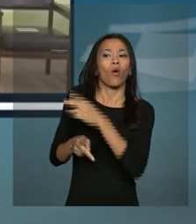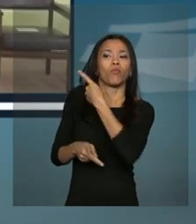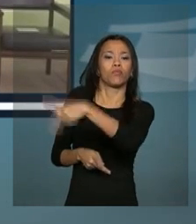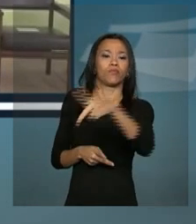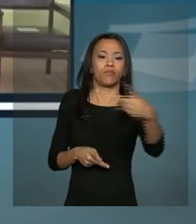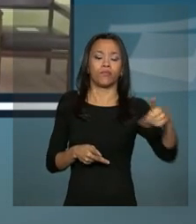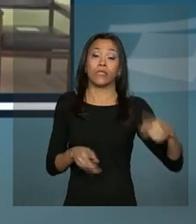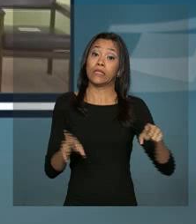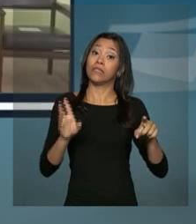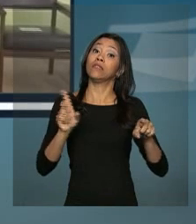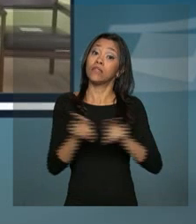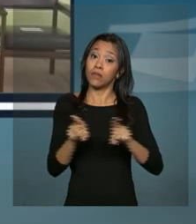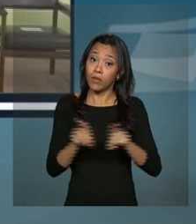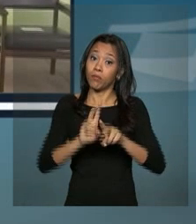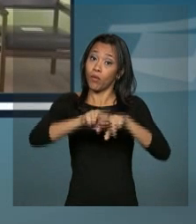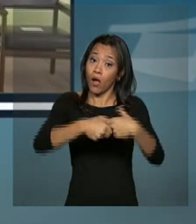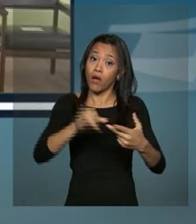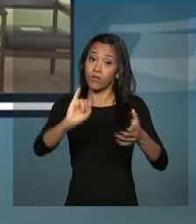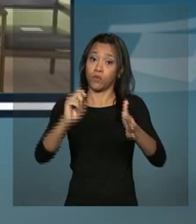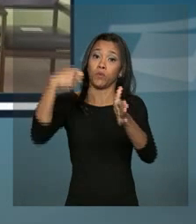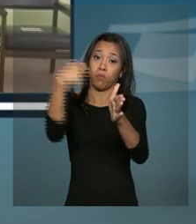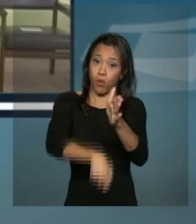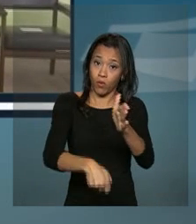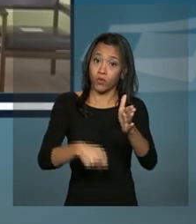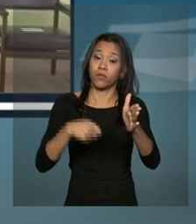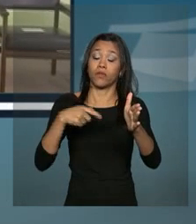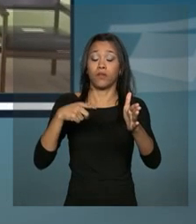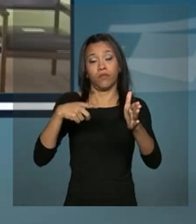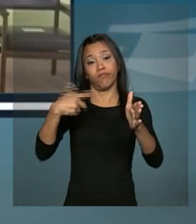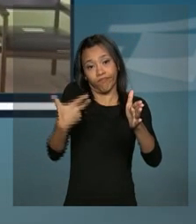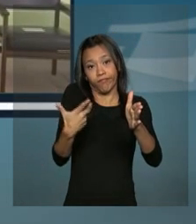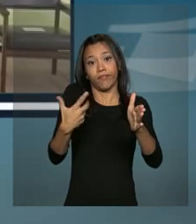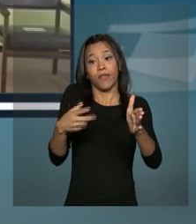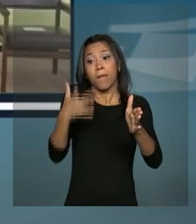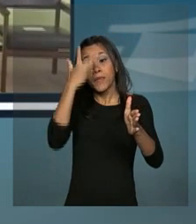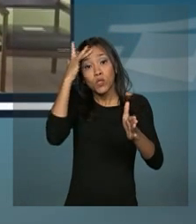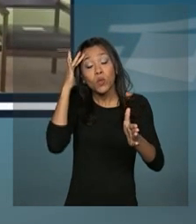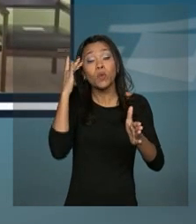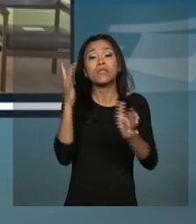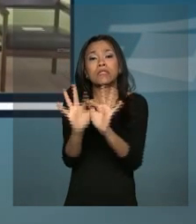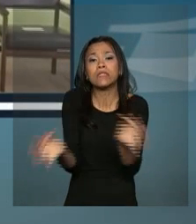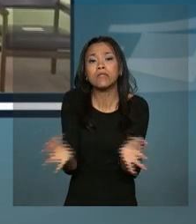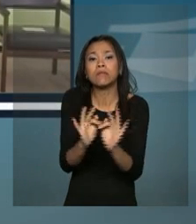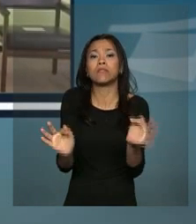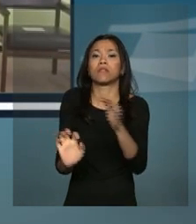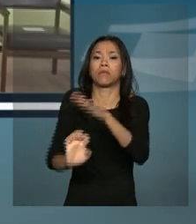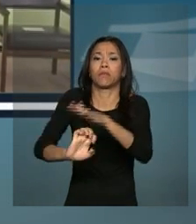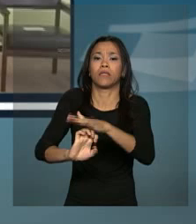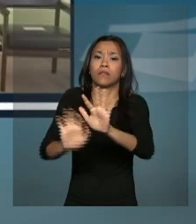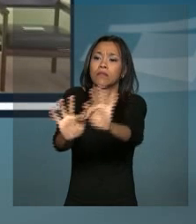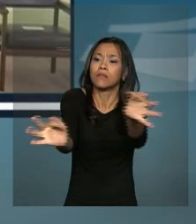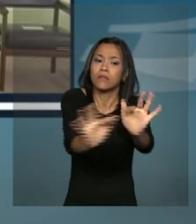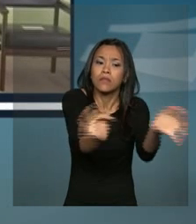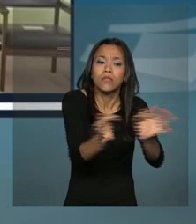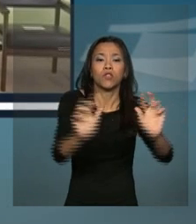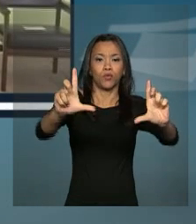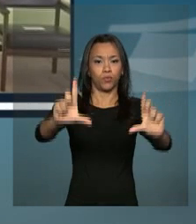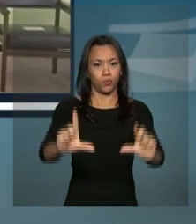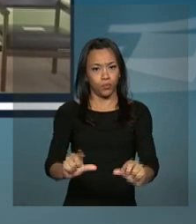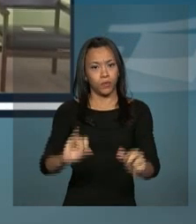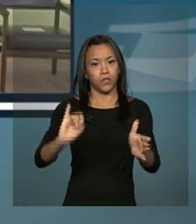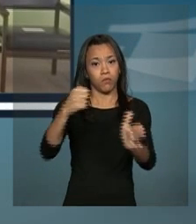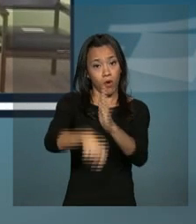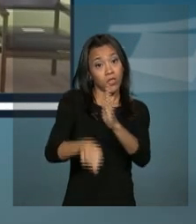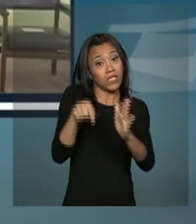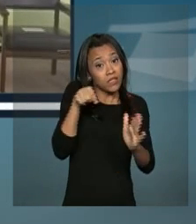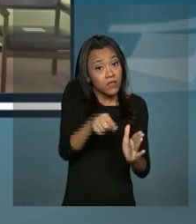impostos, onde a gente houve uma redução para nós pequenos e microempresários. Isso ajuda bastante no nosso